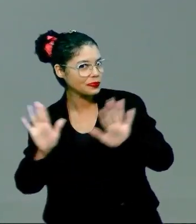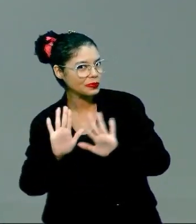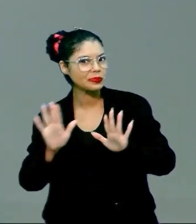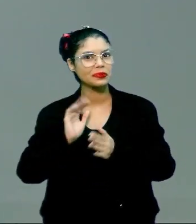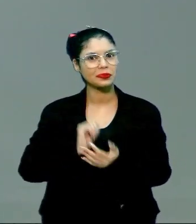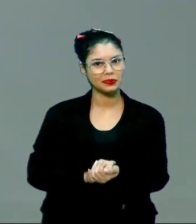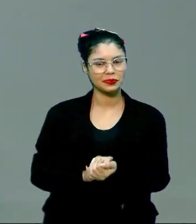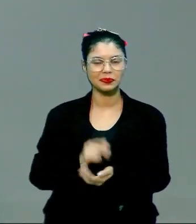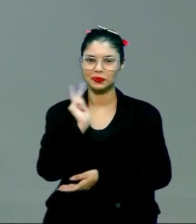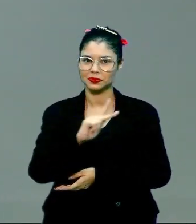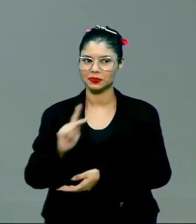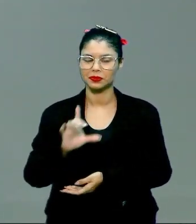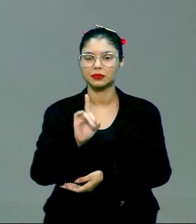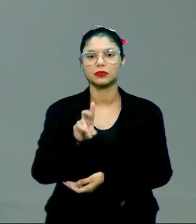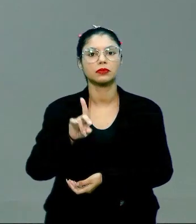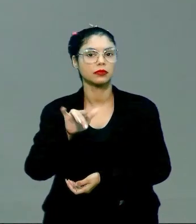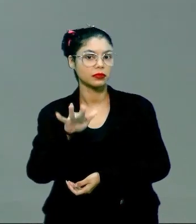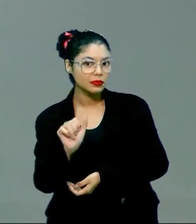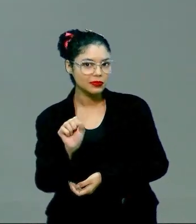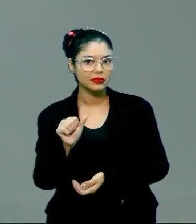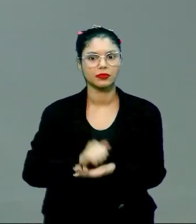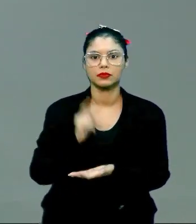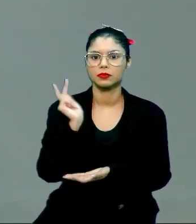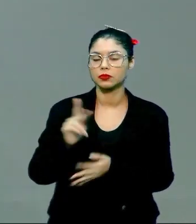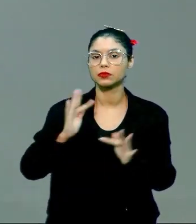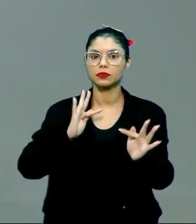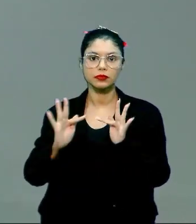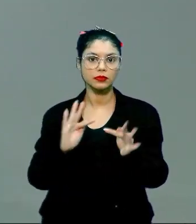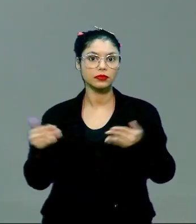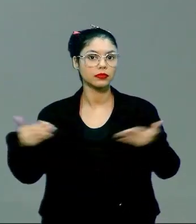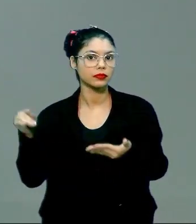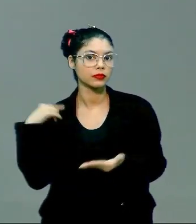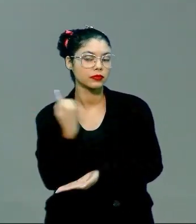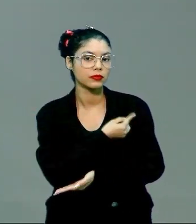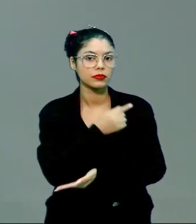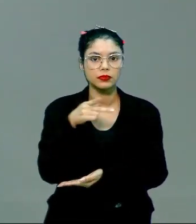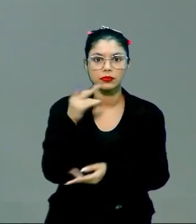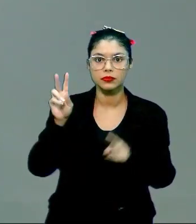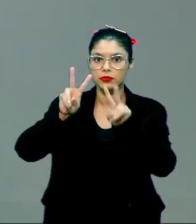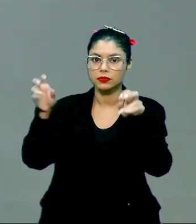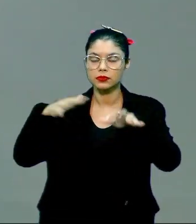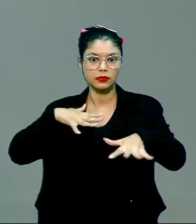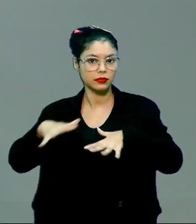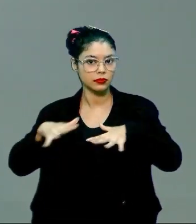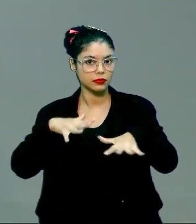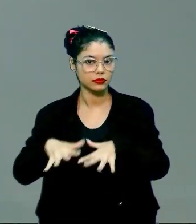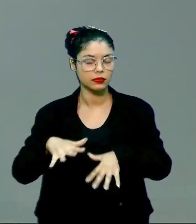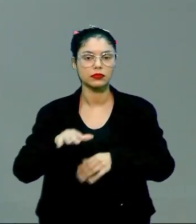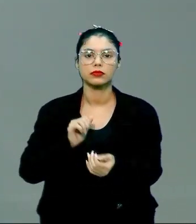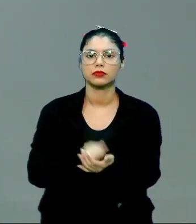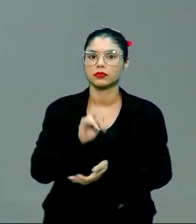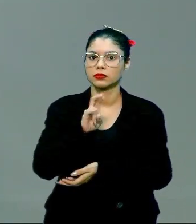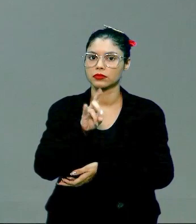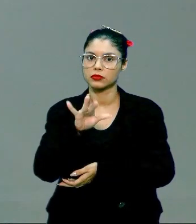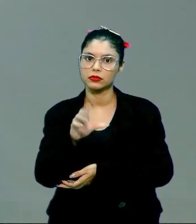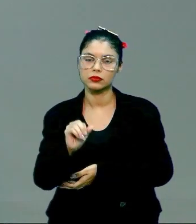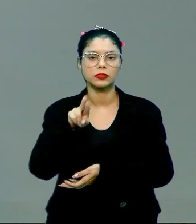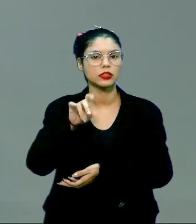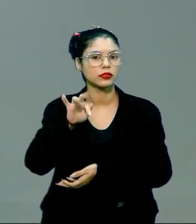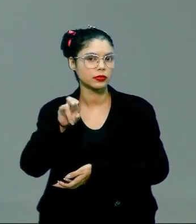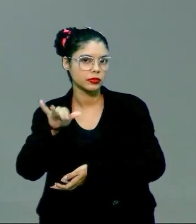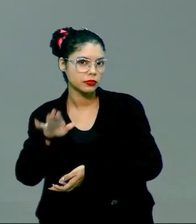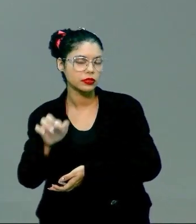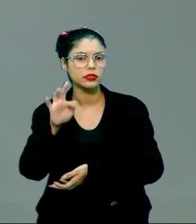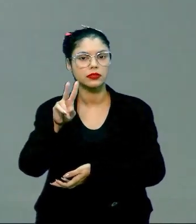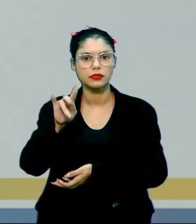Olá, sou o professor Douglas, professor de Física, e hoje vamos falar sobre movimento retilíneo uniformemente